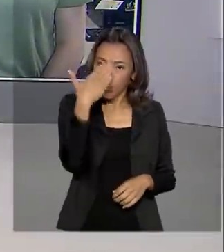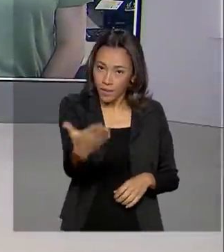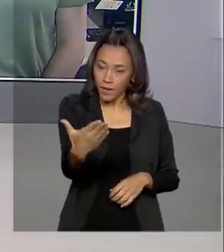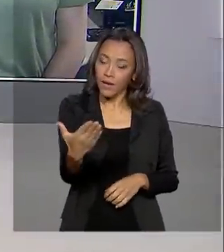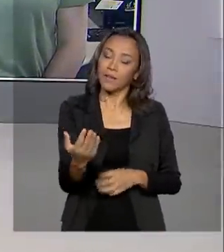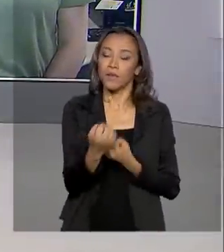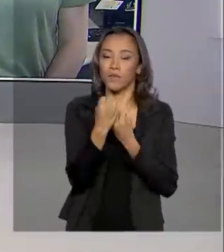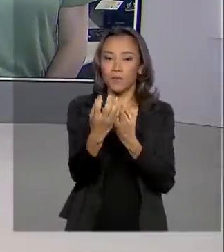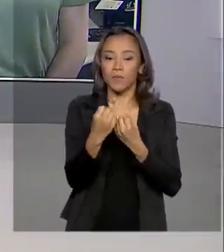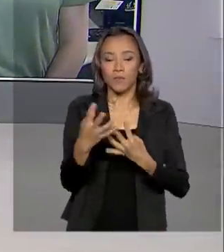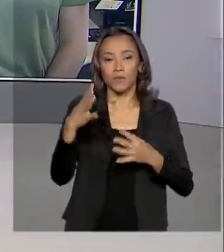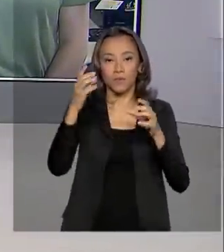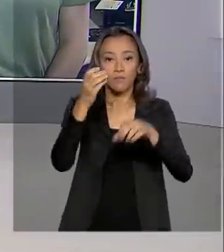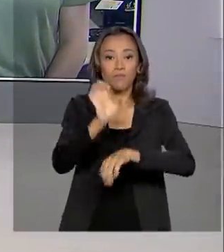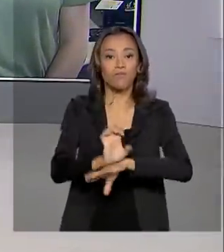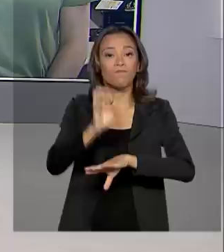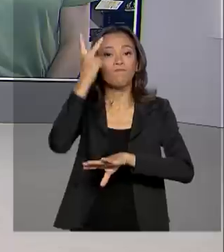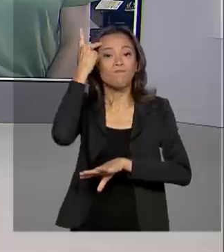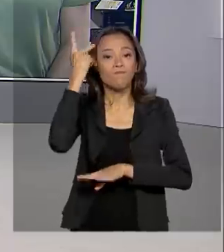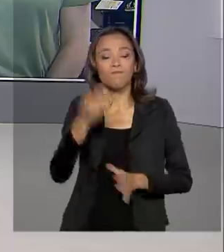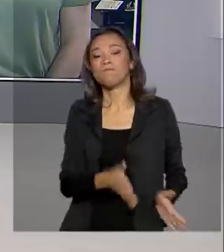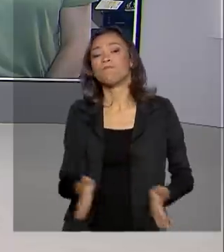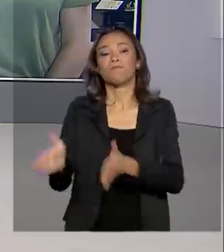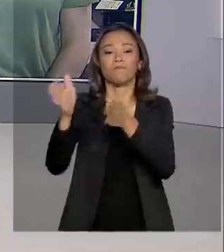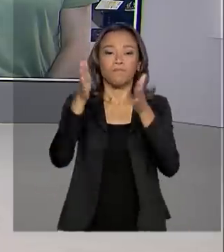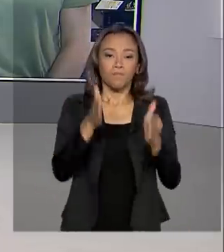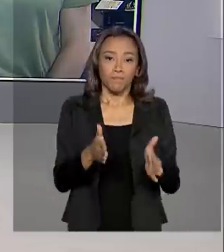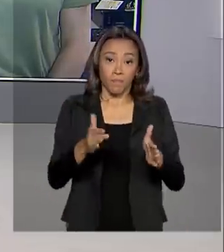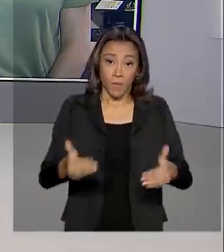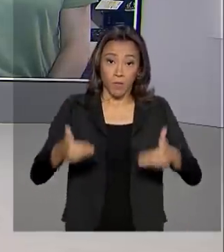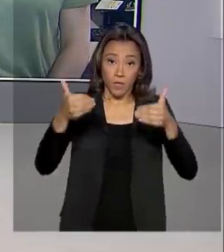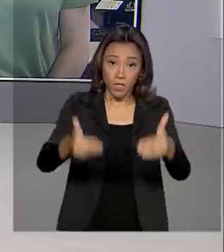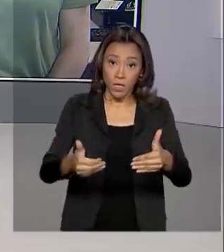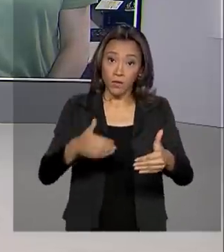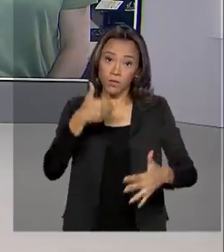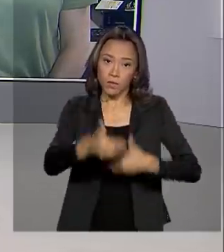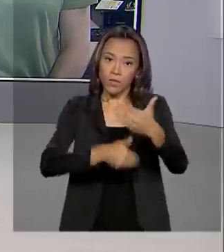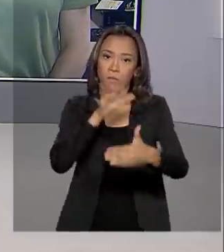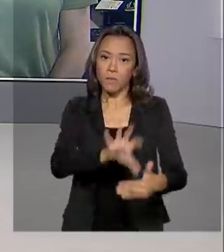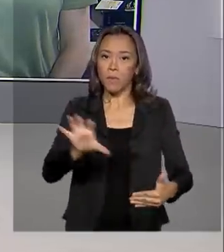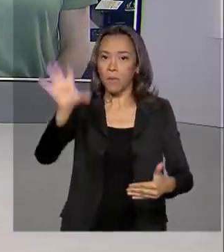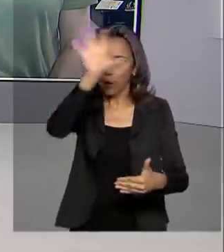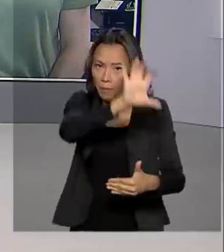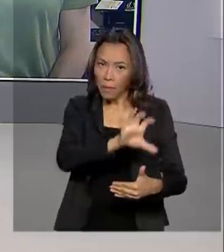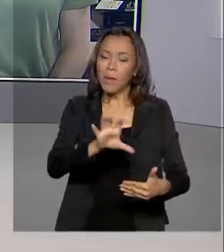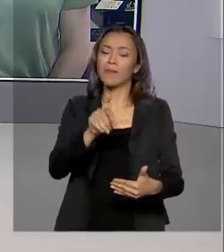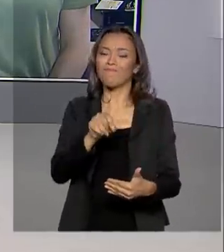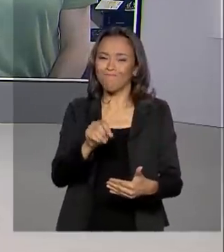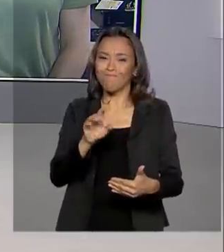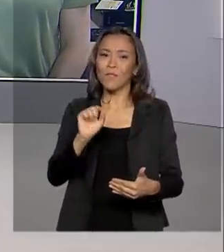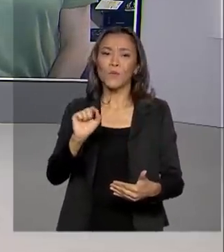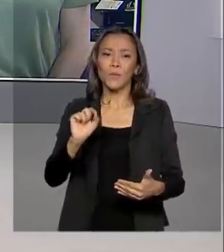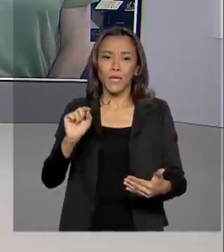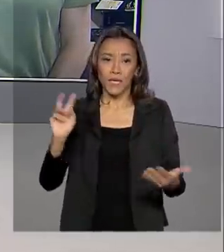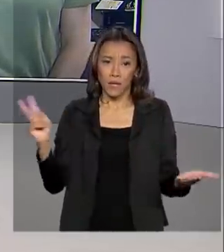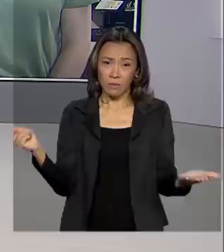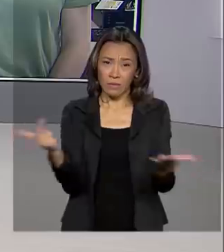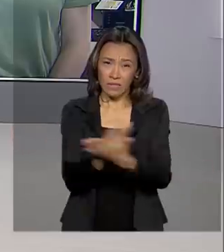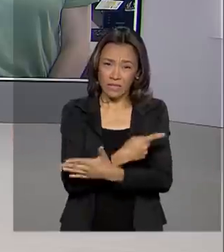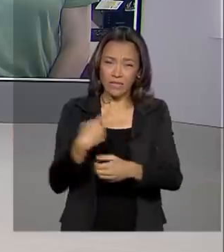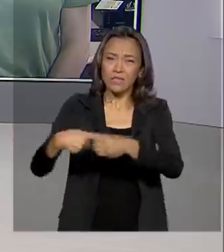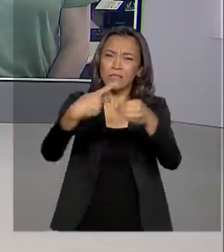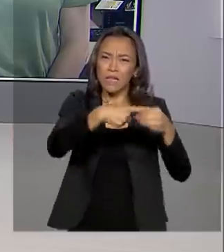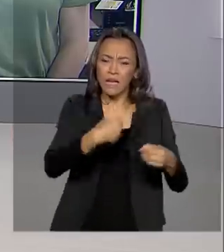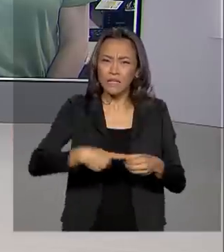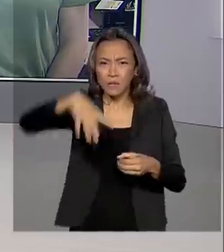ao vivo direto de são paulo eo ministério do desenvolvimento regional reconheceu o estado de calamidade pública em cidades do espírito santo